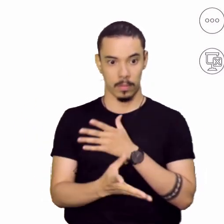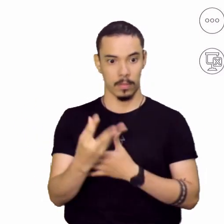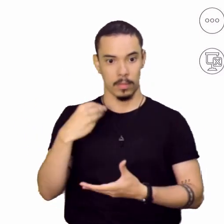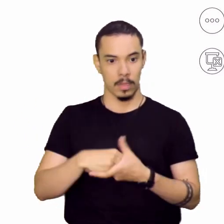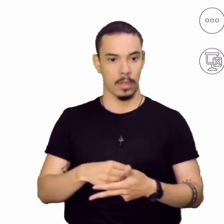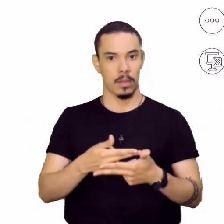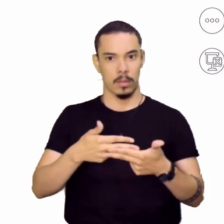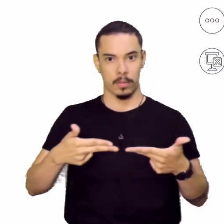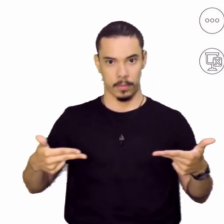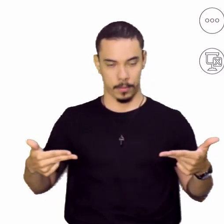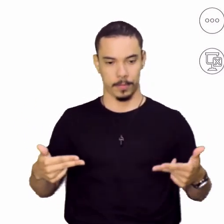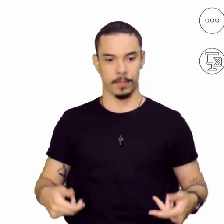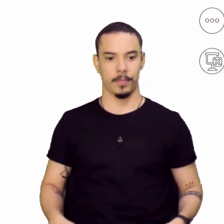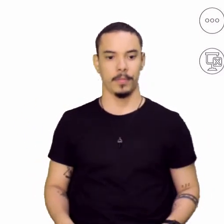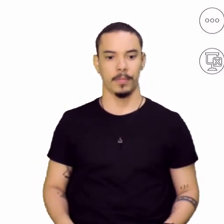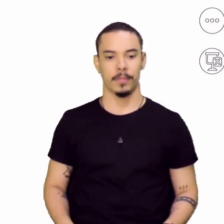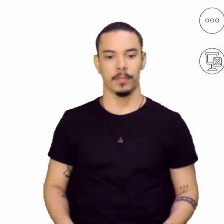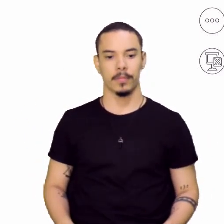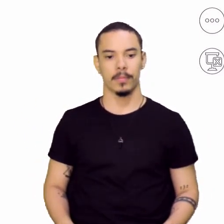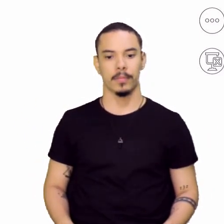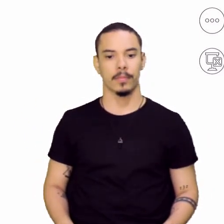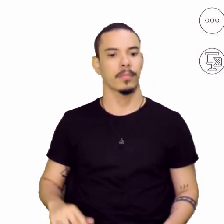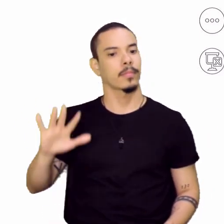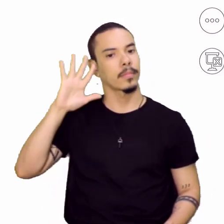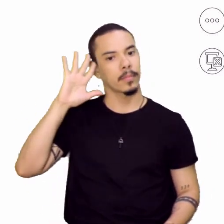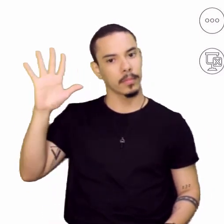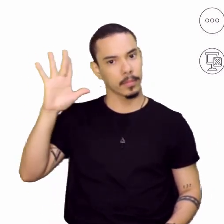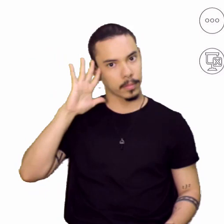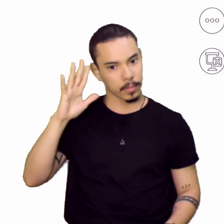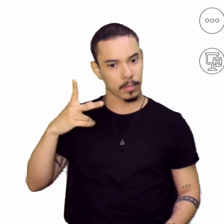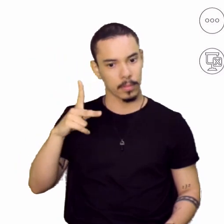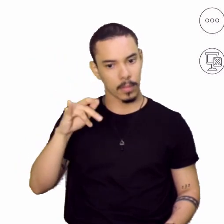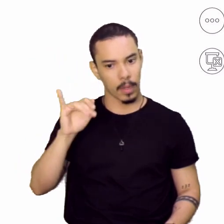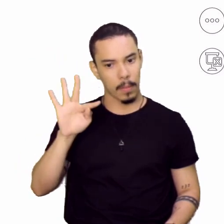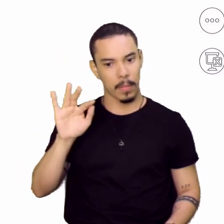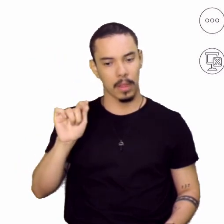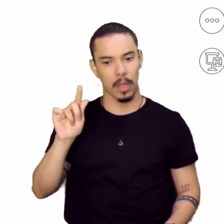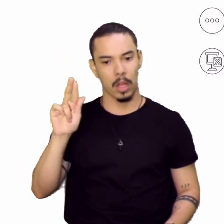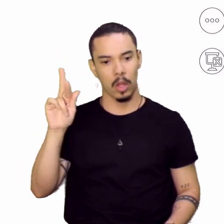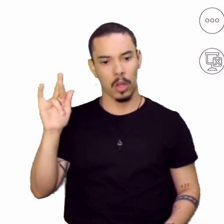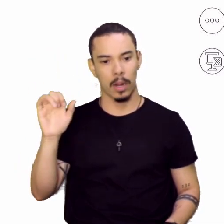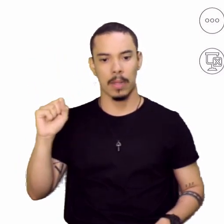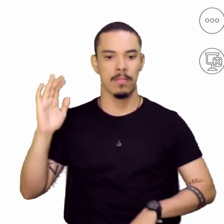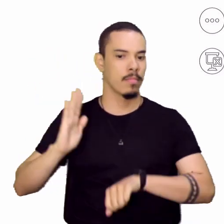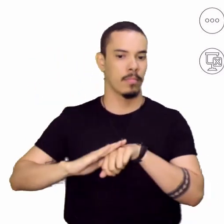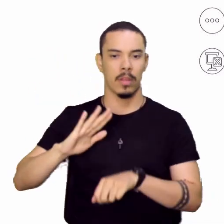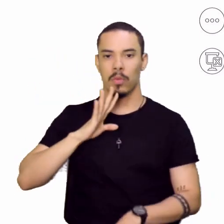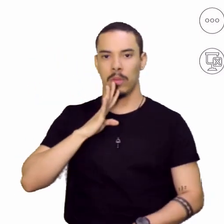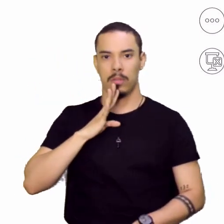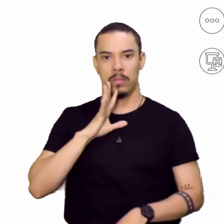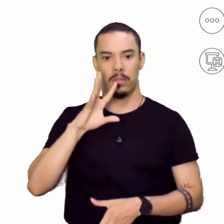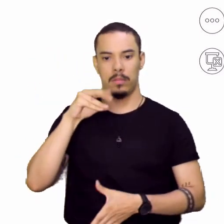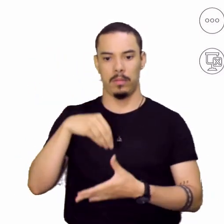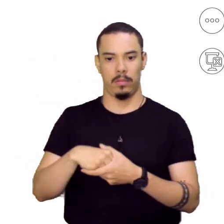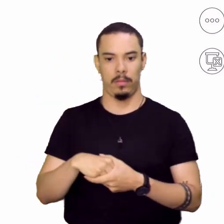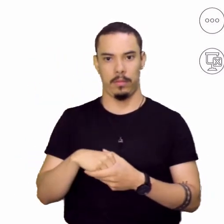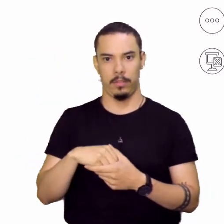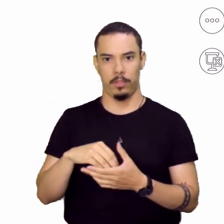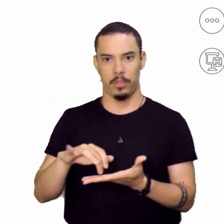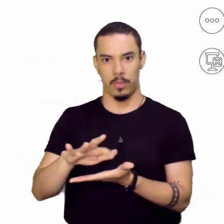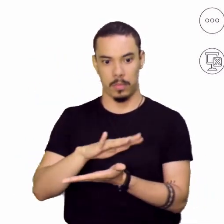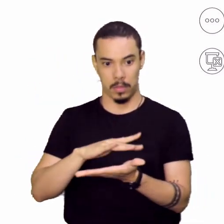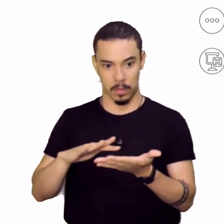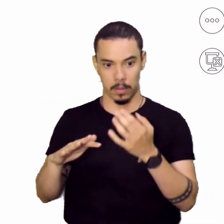as coisas. O Teorema de Pitágoras é uma das suas mais conhecidas ideias no campo da geometria.